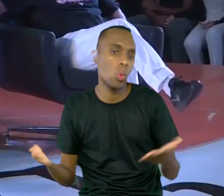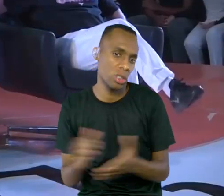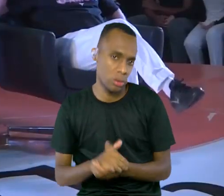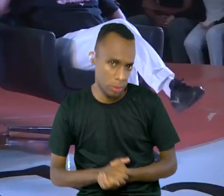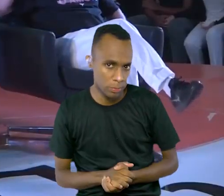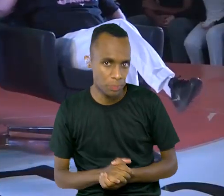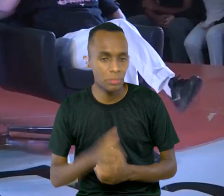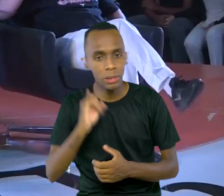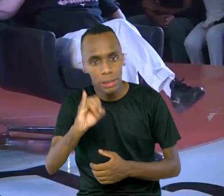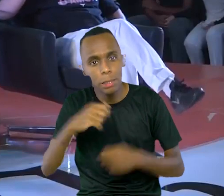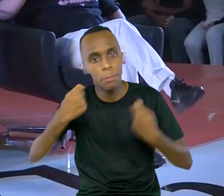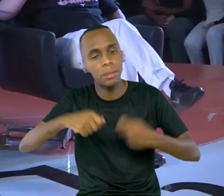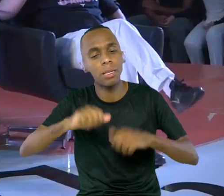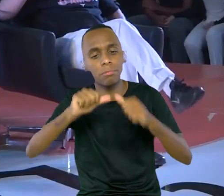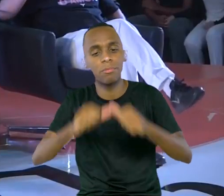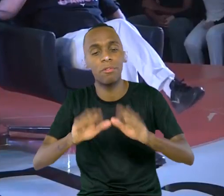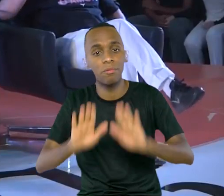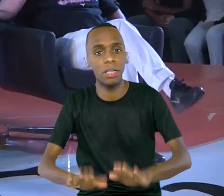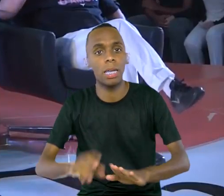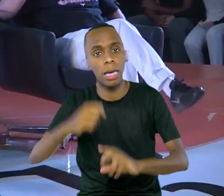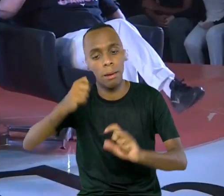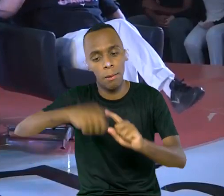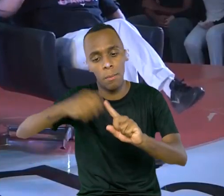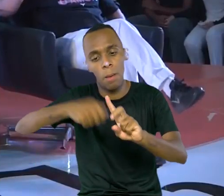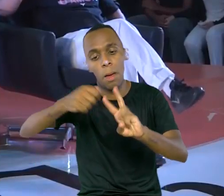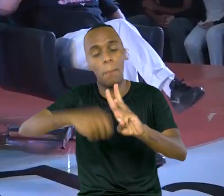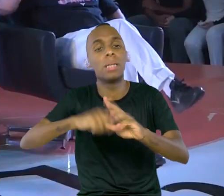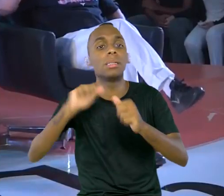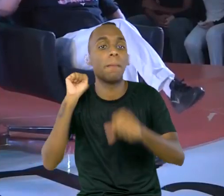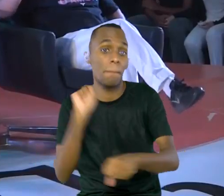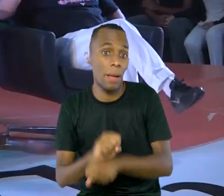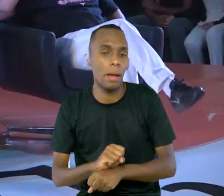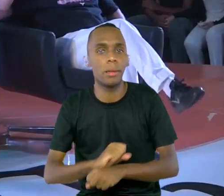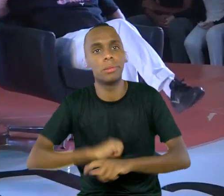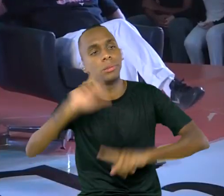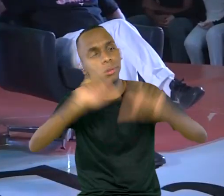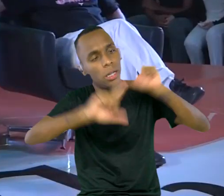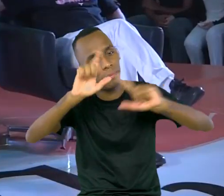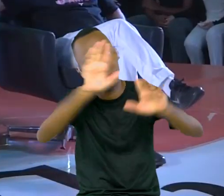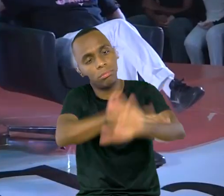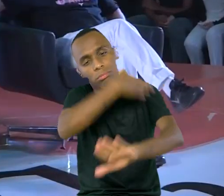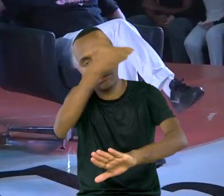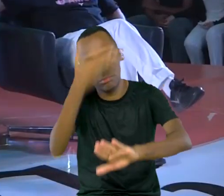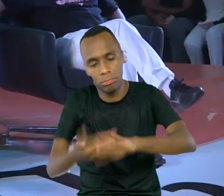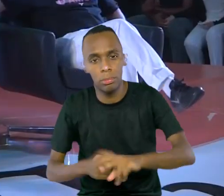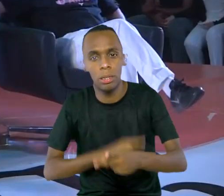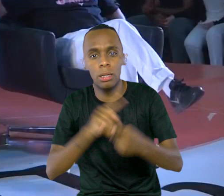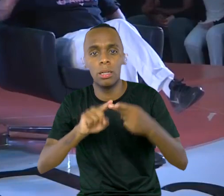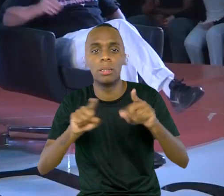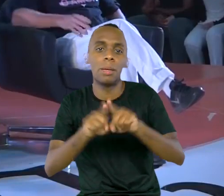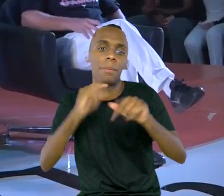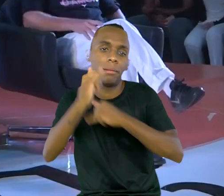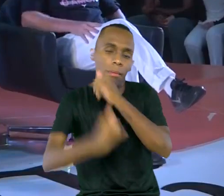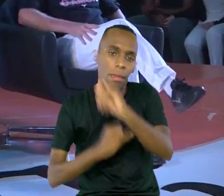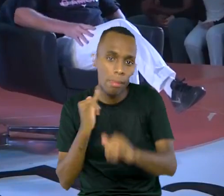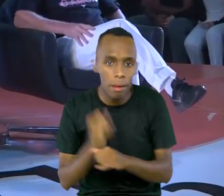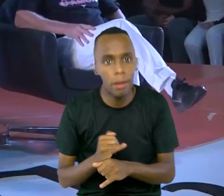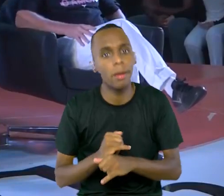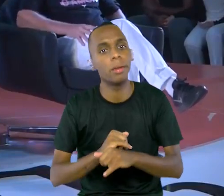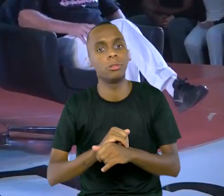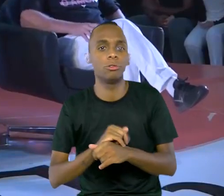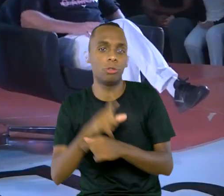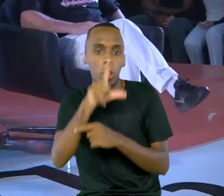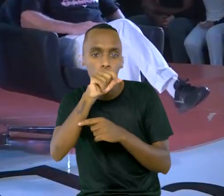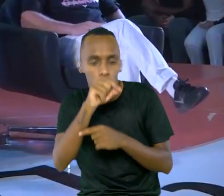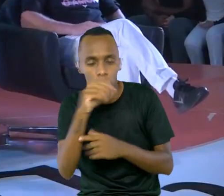idade, hoje, se tivesse que ficar 3 meses parado, televisão o dia todo, internet,